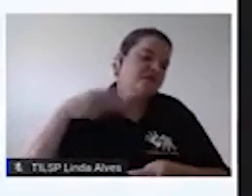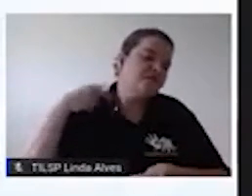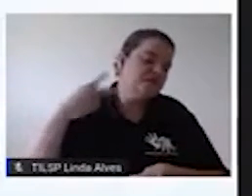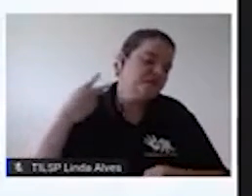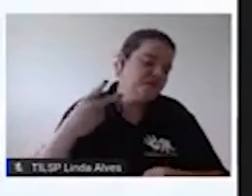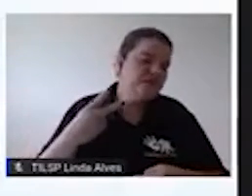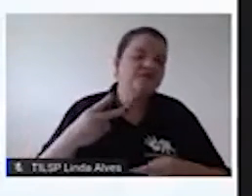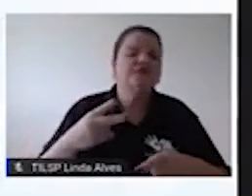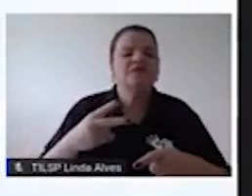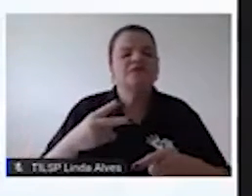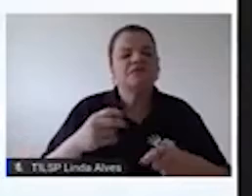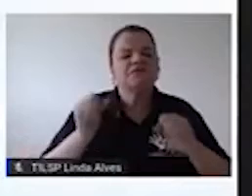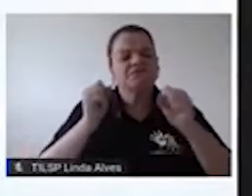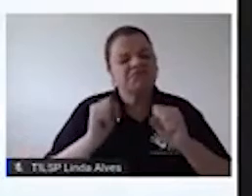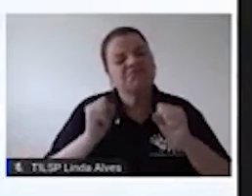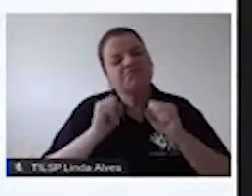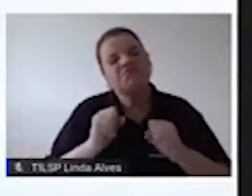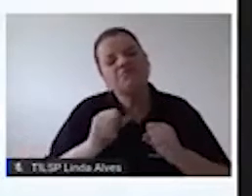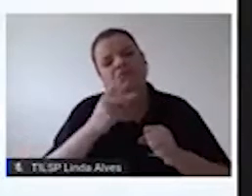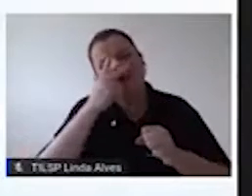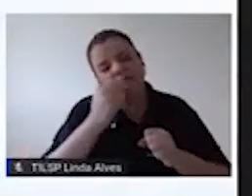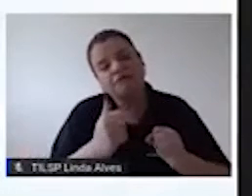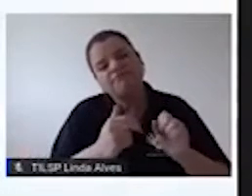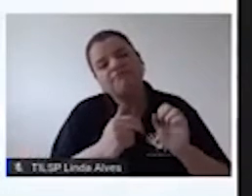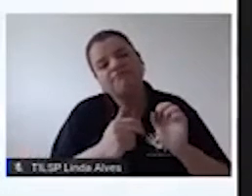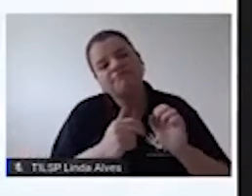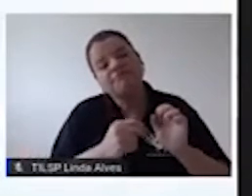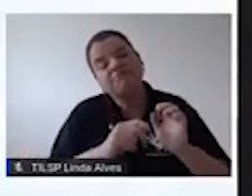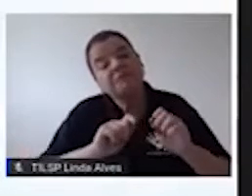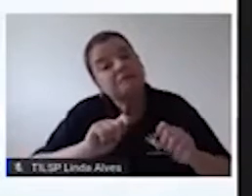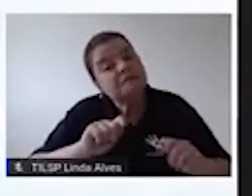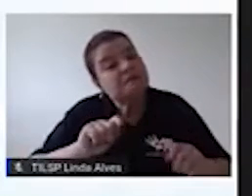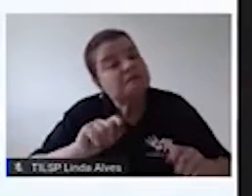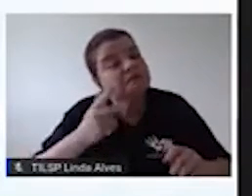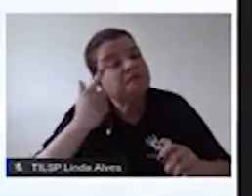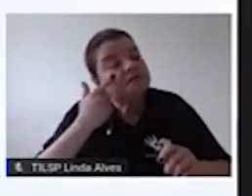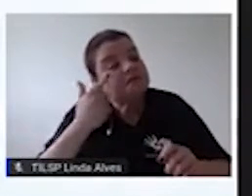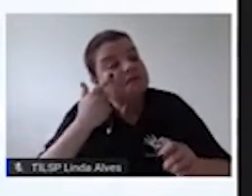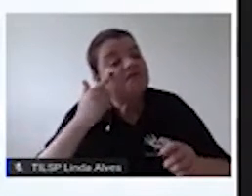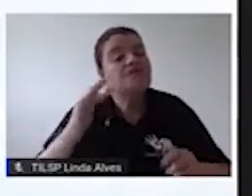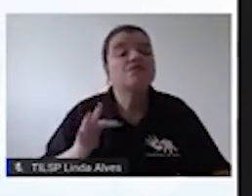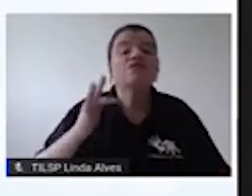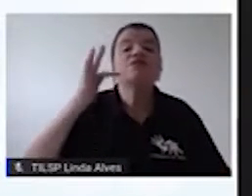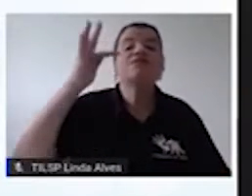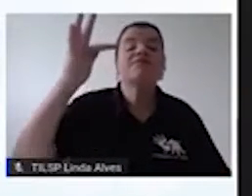pode ser um sinal, né, de uma mudança